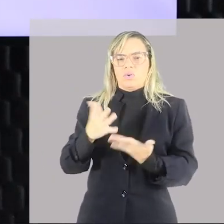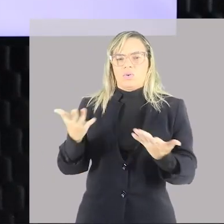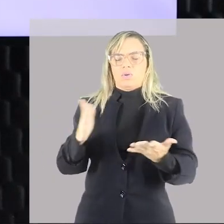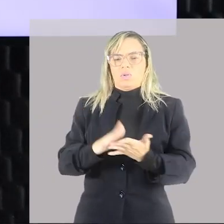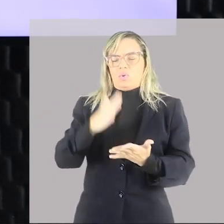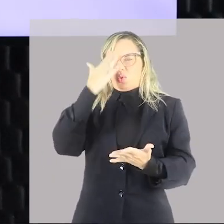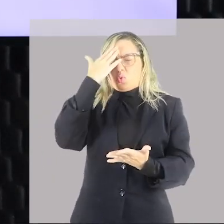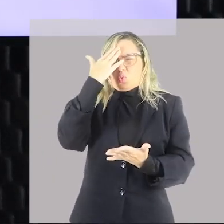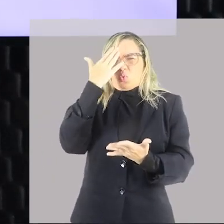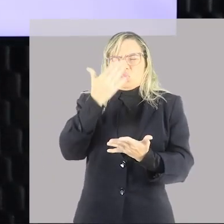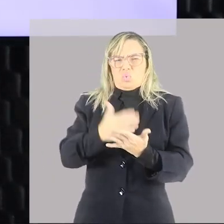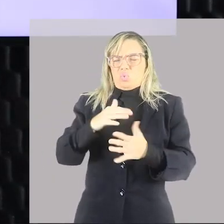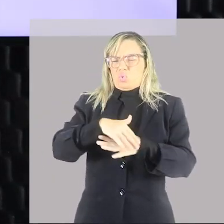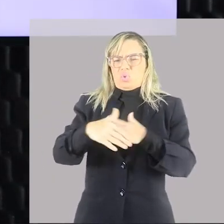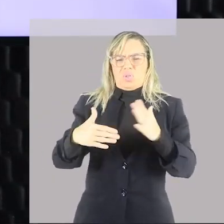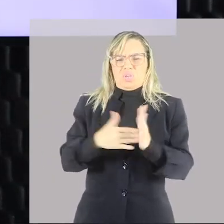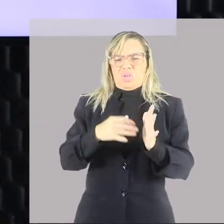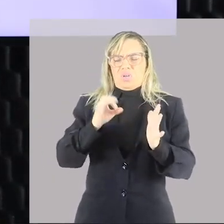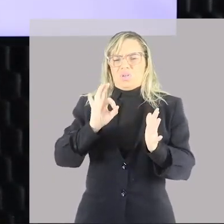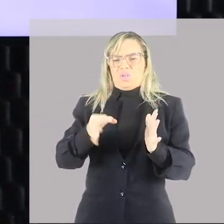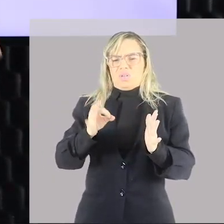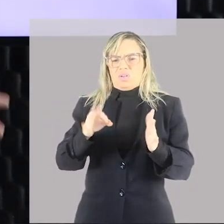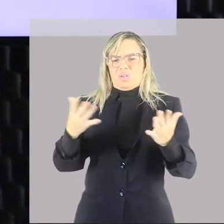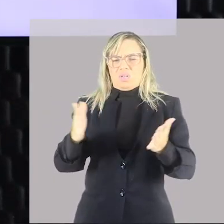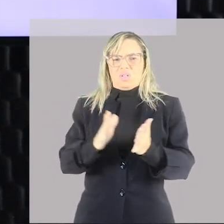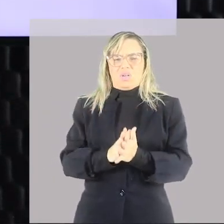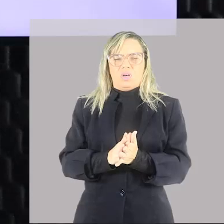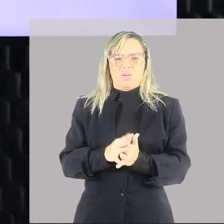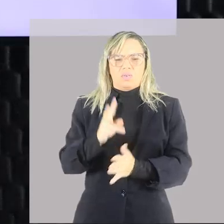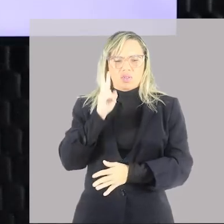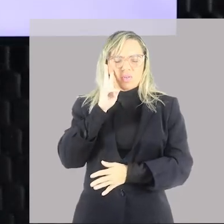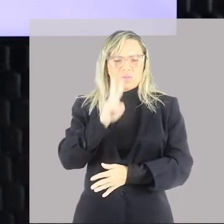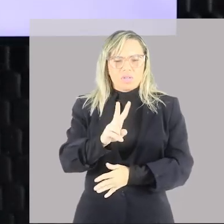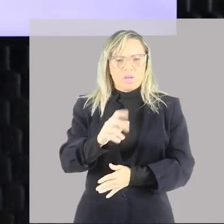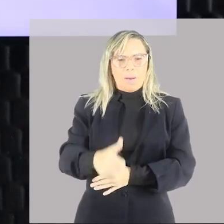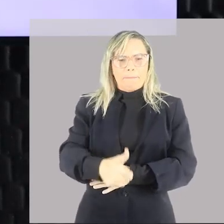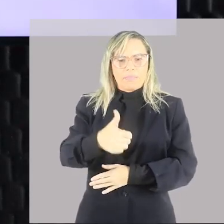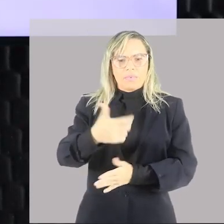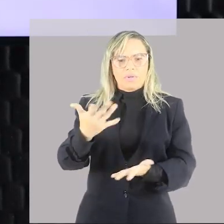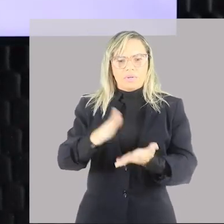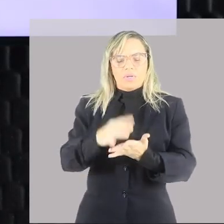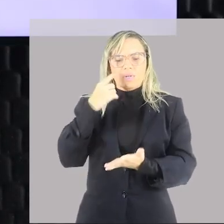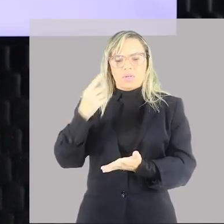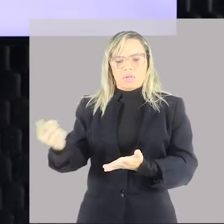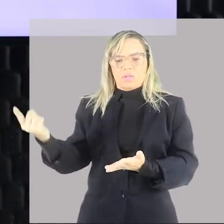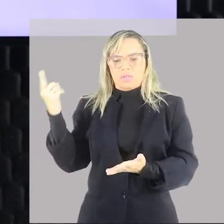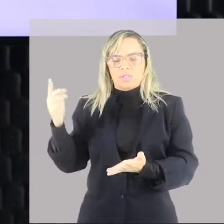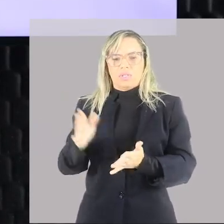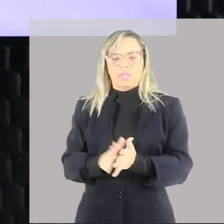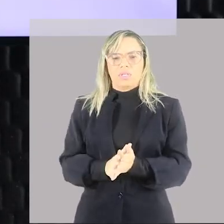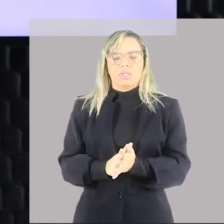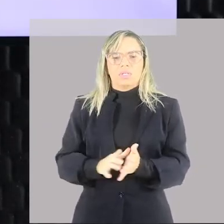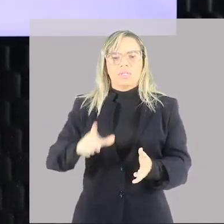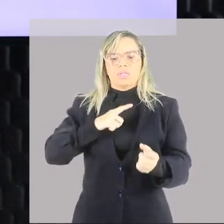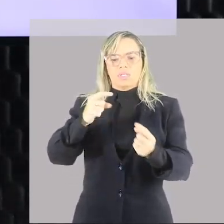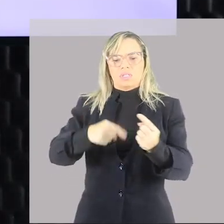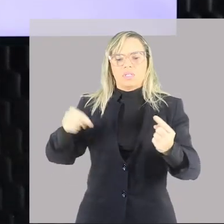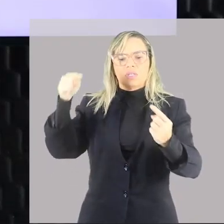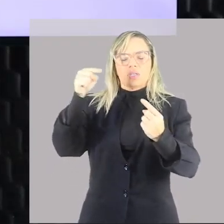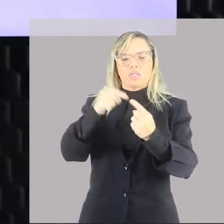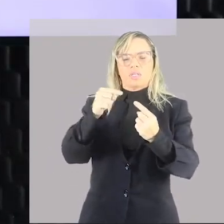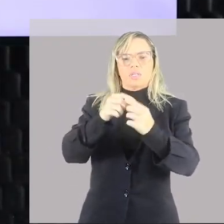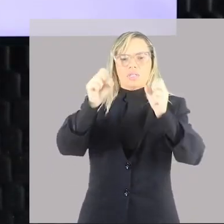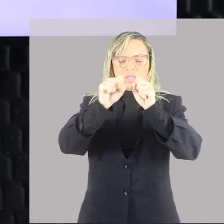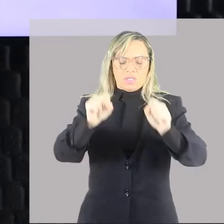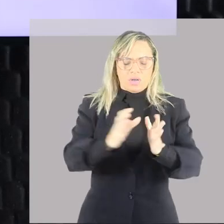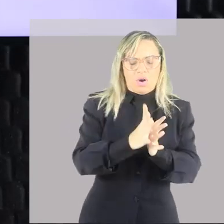crer totalmente naquilo que está à primeira vista, serve para sistematizar,